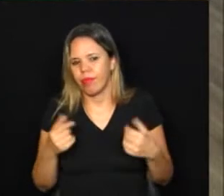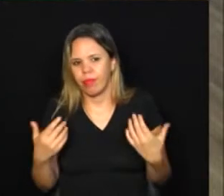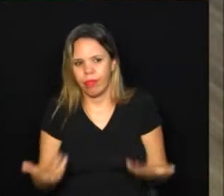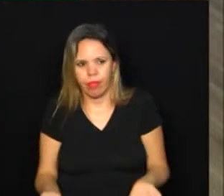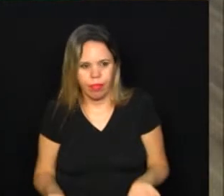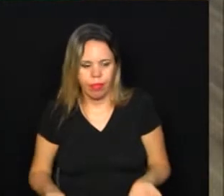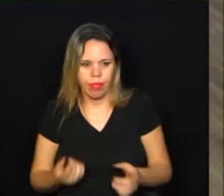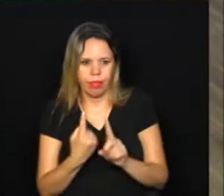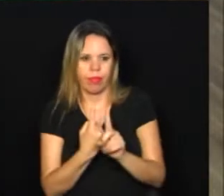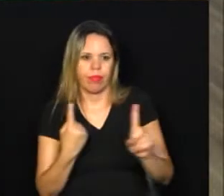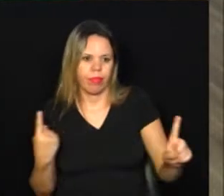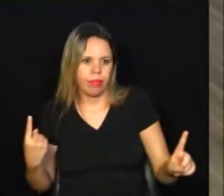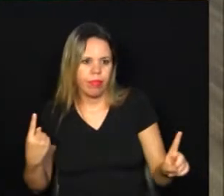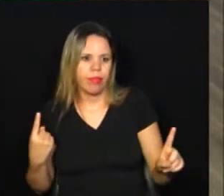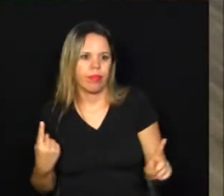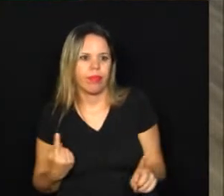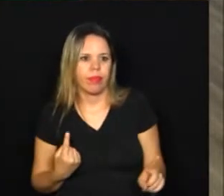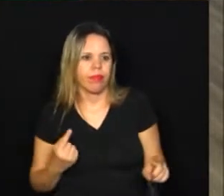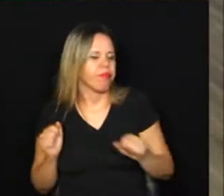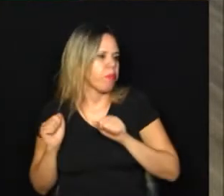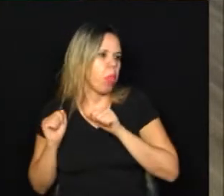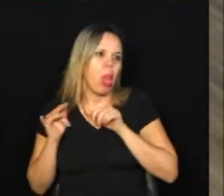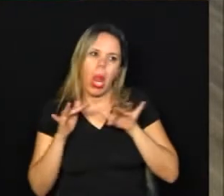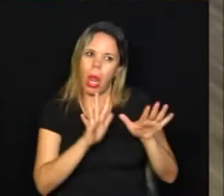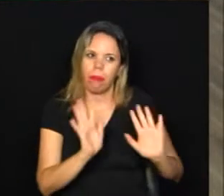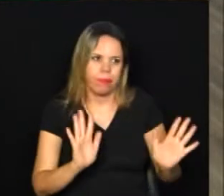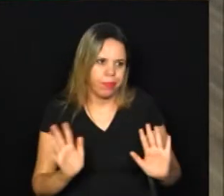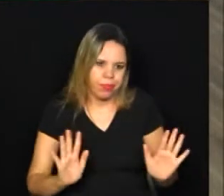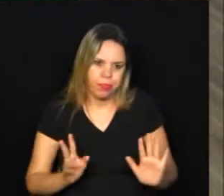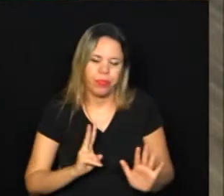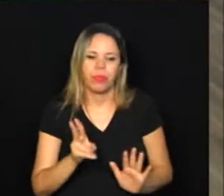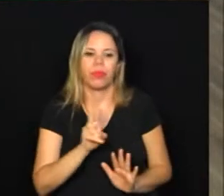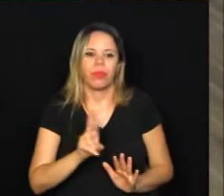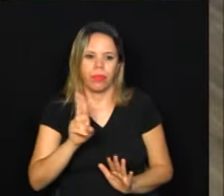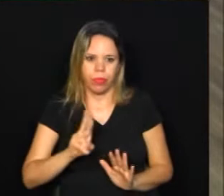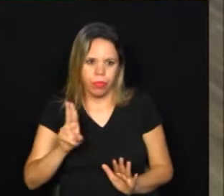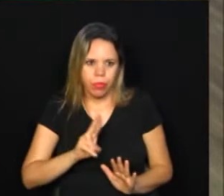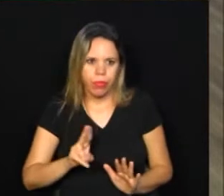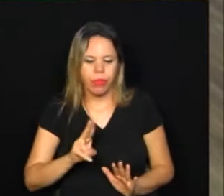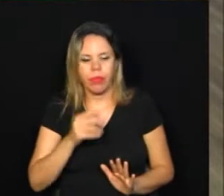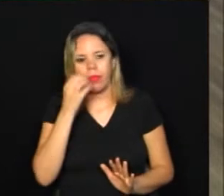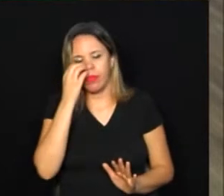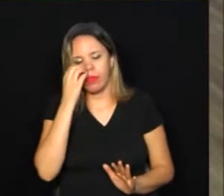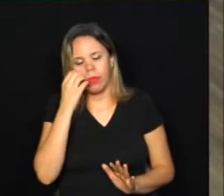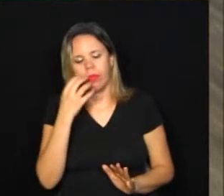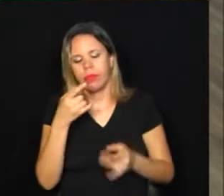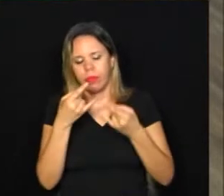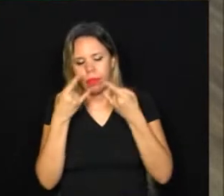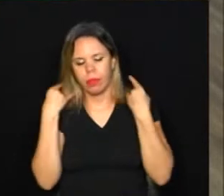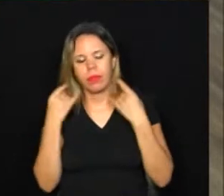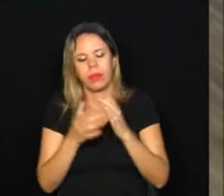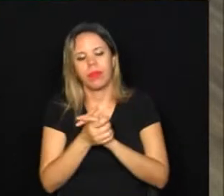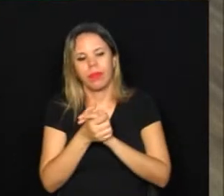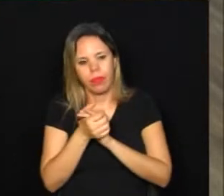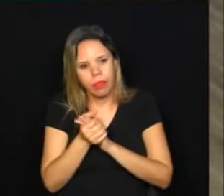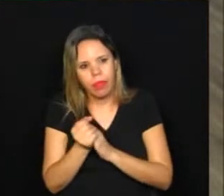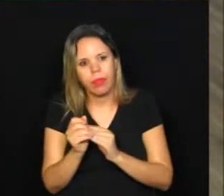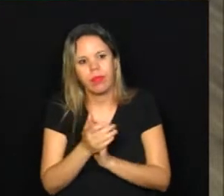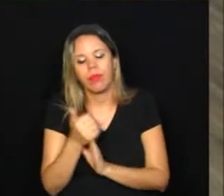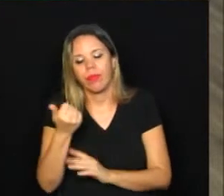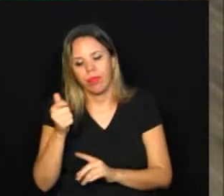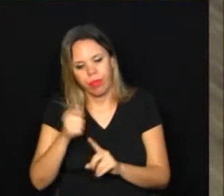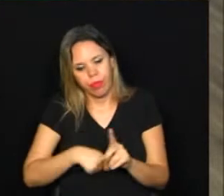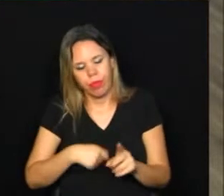O distanciamento, não se aglomerar, continuar utilizando a máscara, álcool em gel, lavar bem as mãos. A gente está falando isso há 11